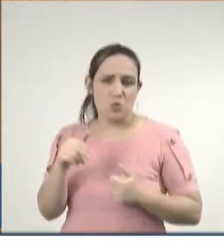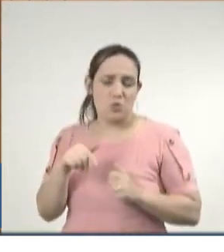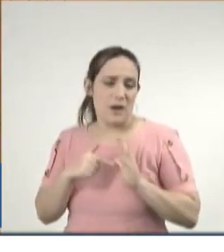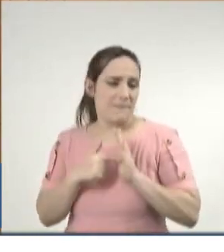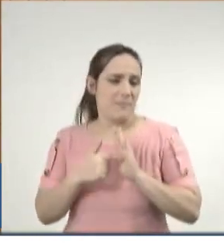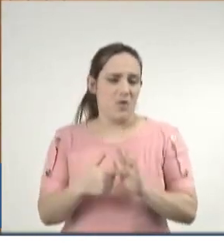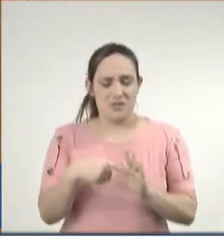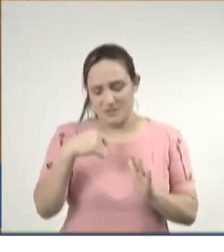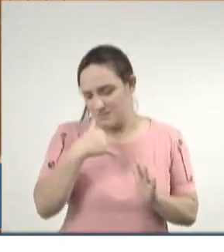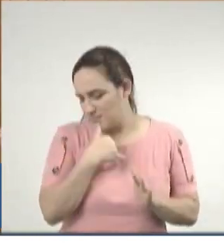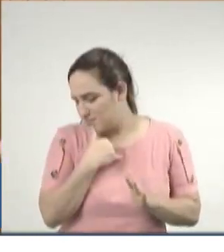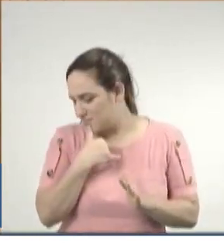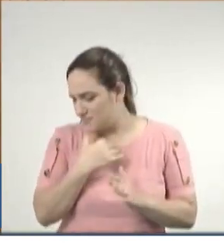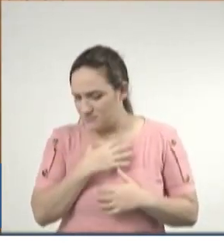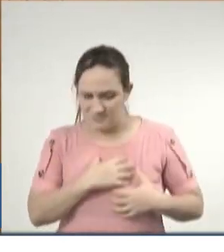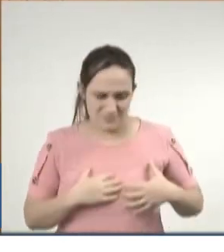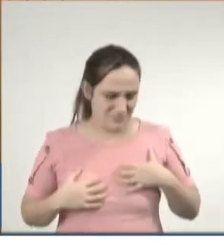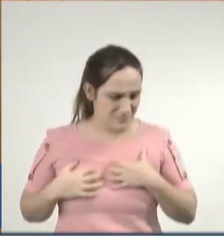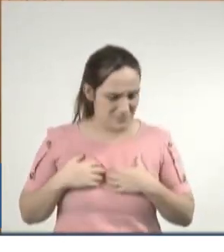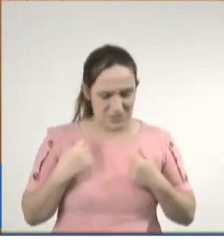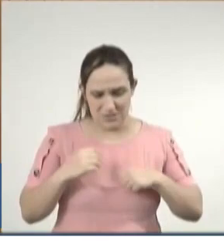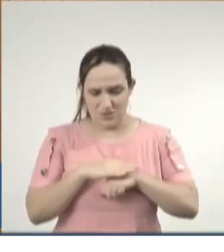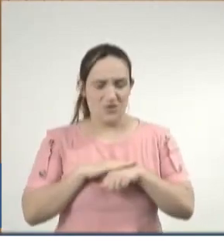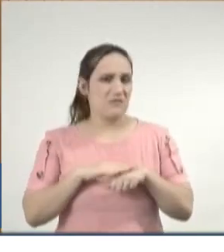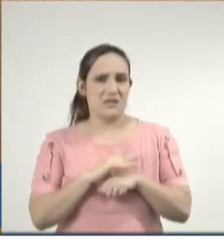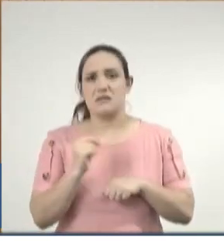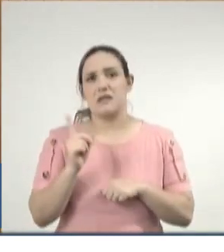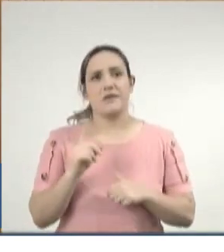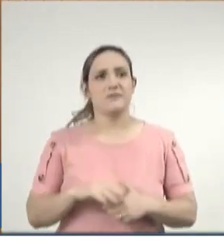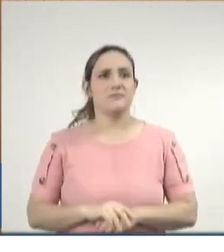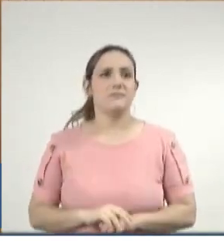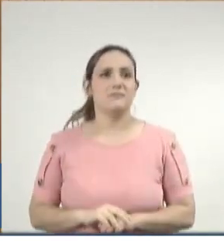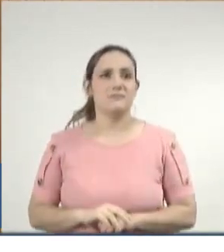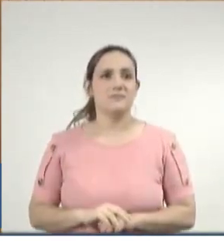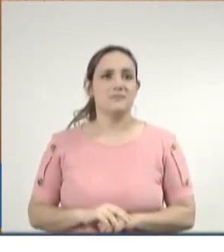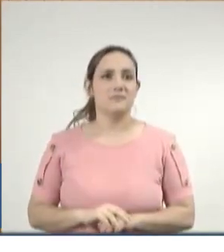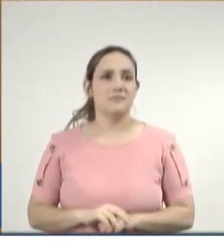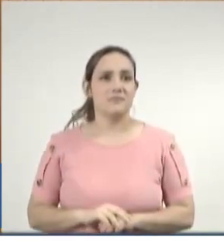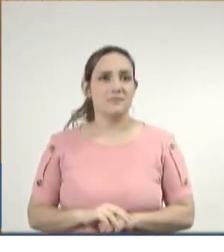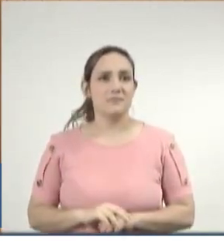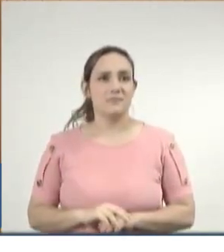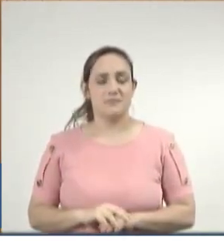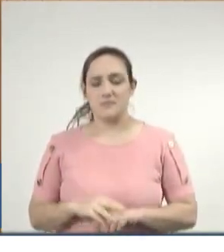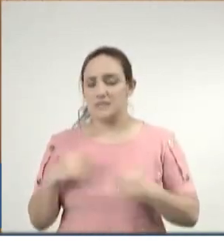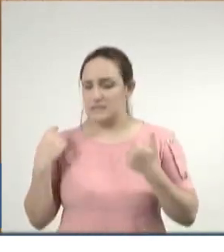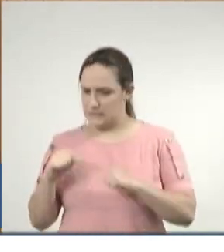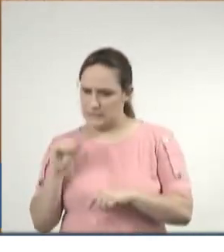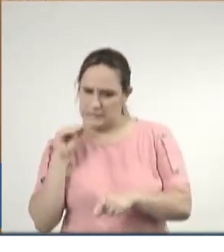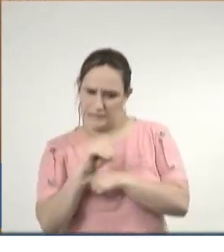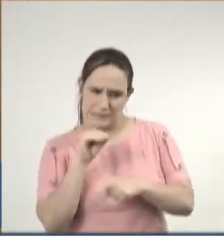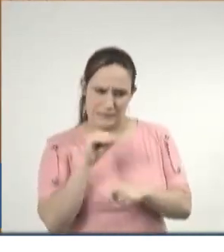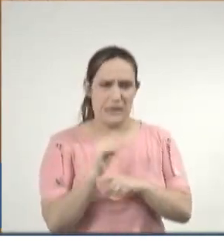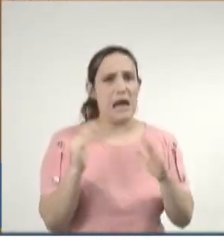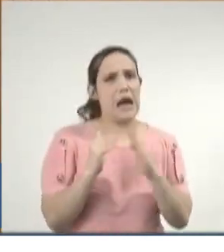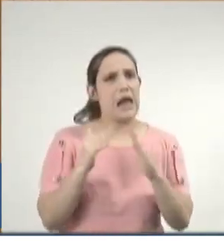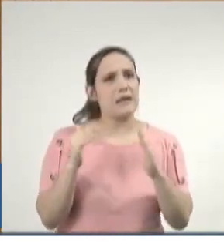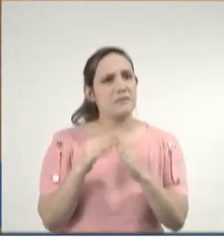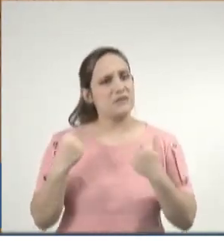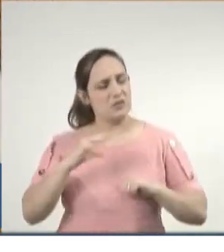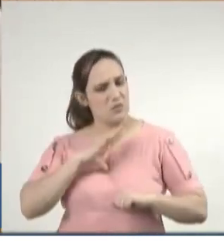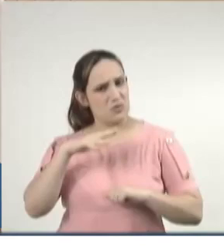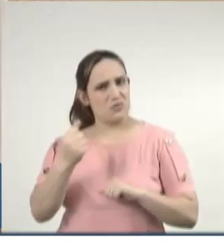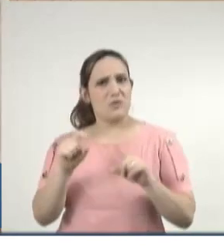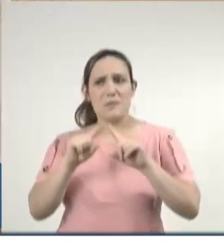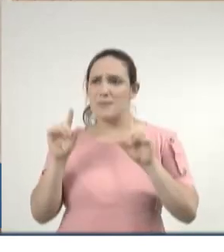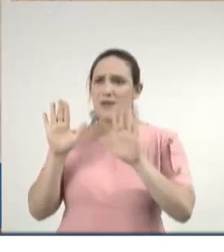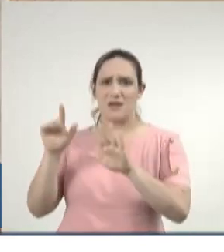casa abalado, sensível, precisando conversar sobre isso. Tem que prover a casa. Tem que prover a casa e ele tem que ser o corajoso. Mas ele